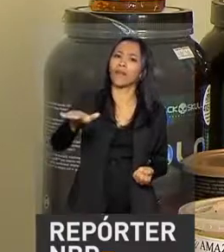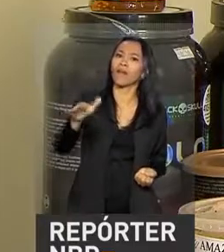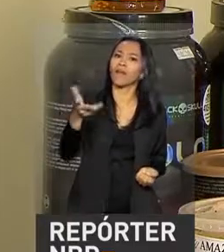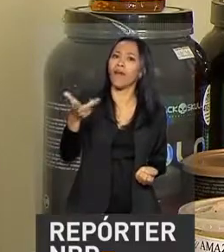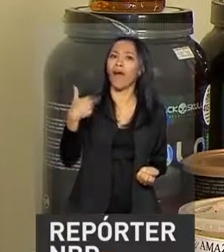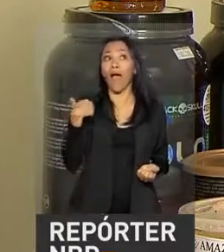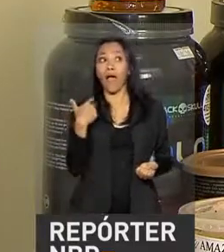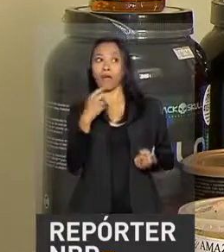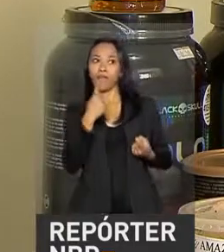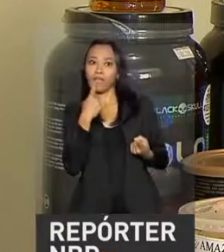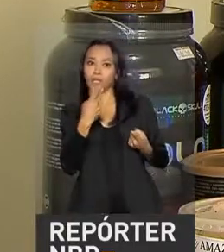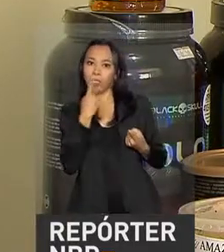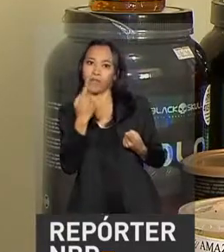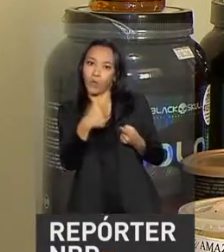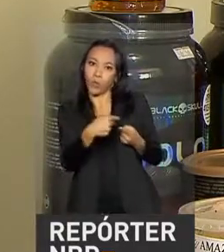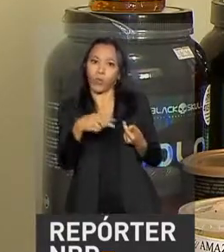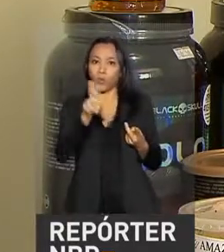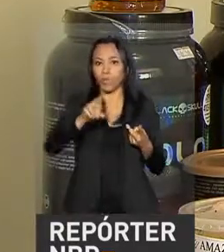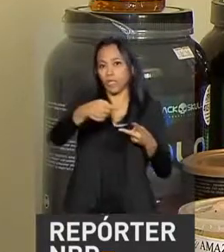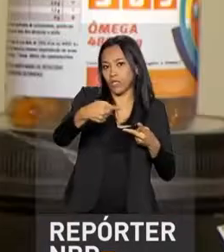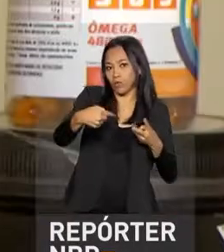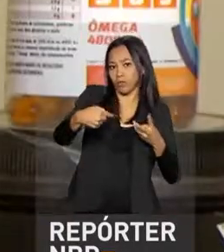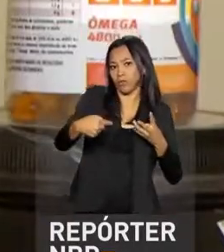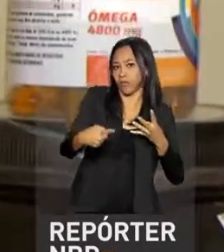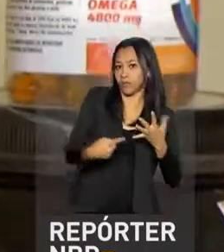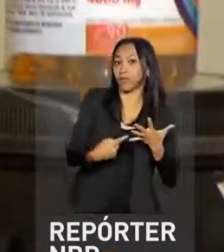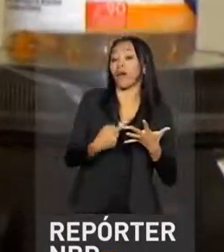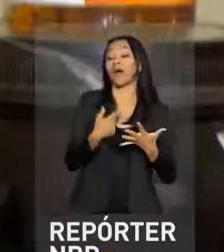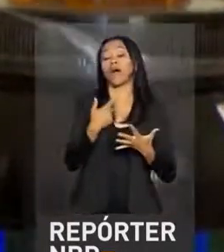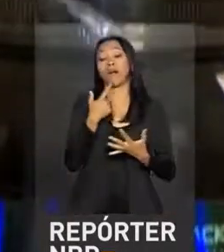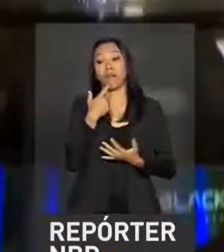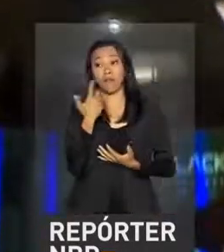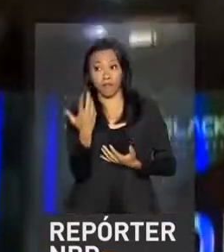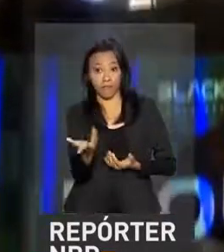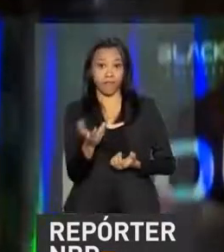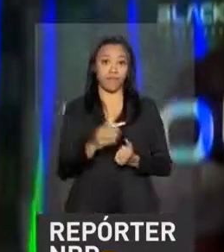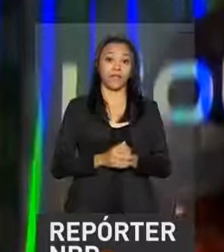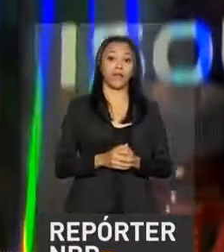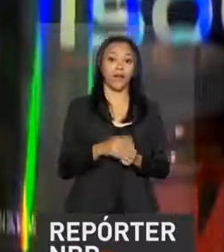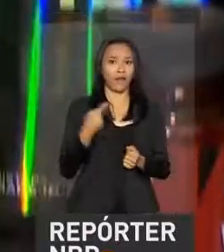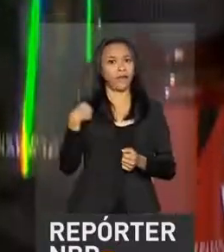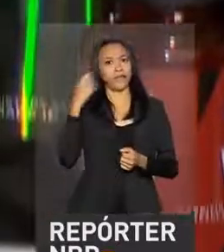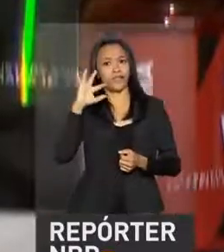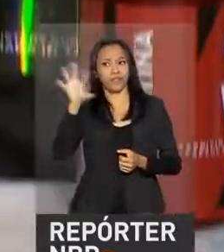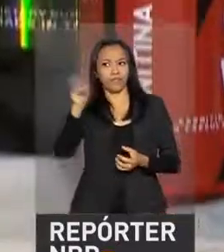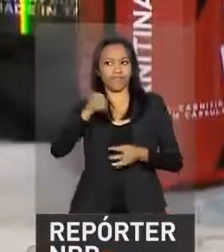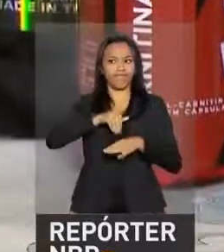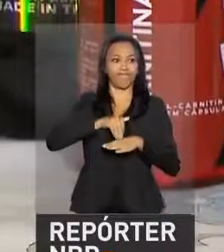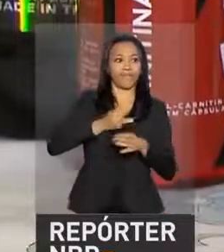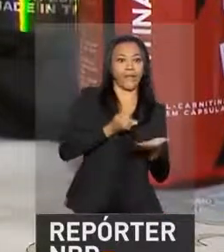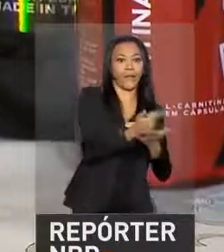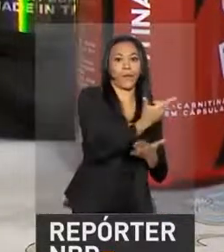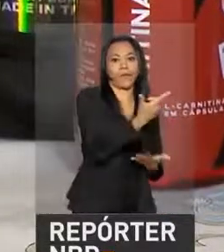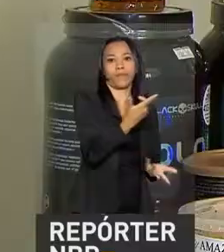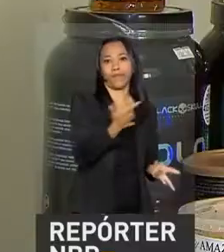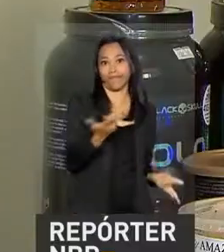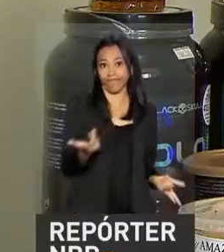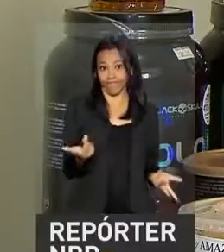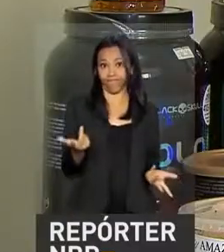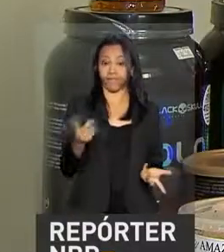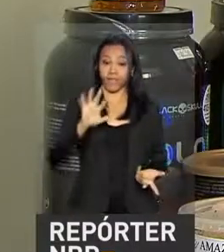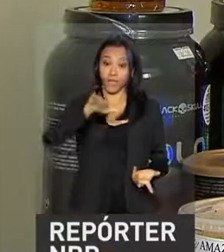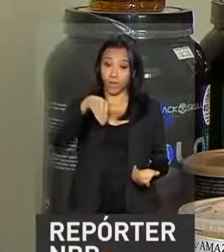proteína tau souza e silenciar depois do treino a gente pega indicações e vai cumprir e